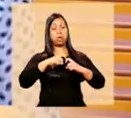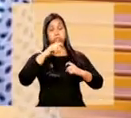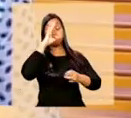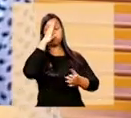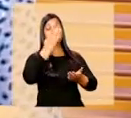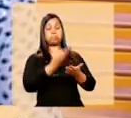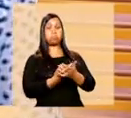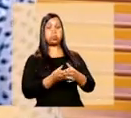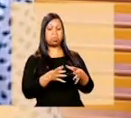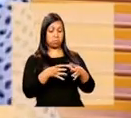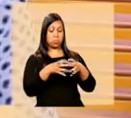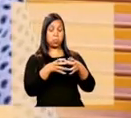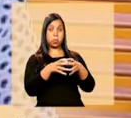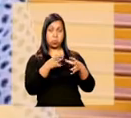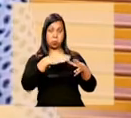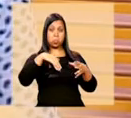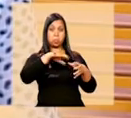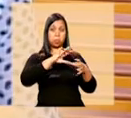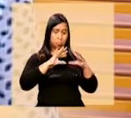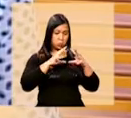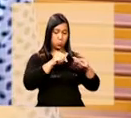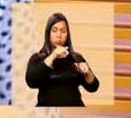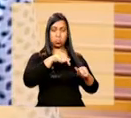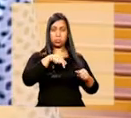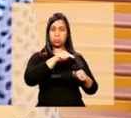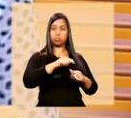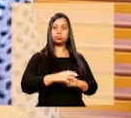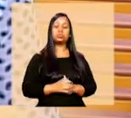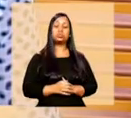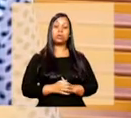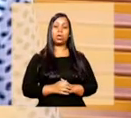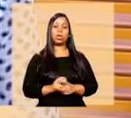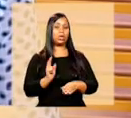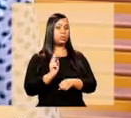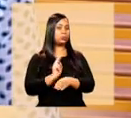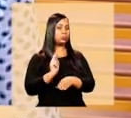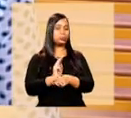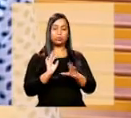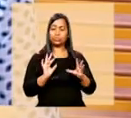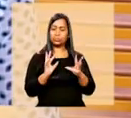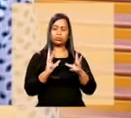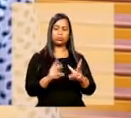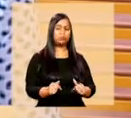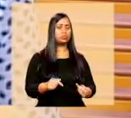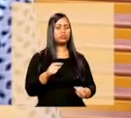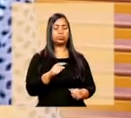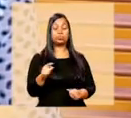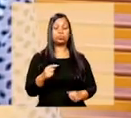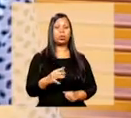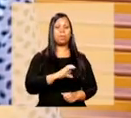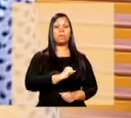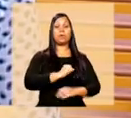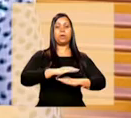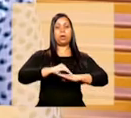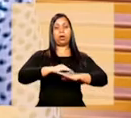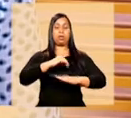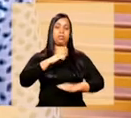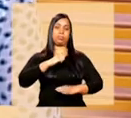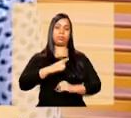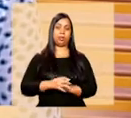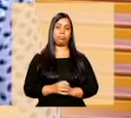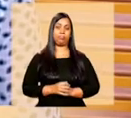verdade, é uma equipe, né? Todos eles ali, eles cuidam todos de você com muito amor e